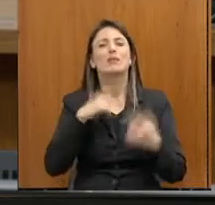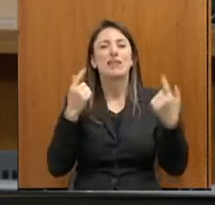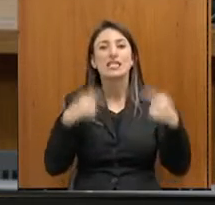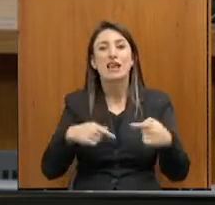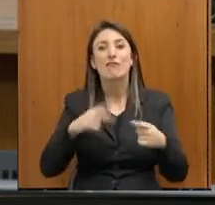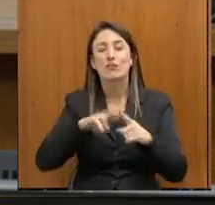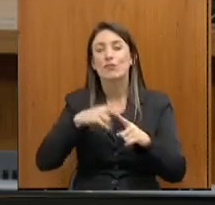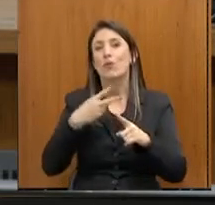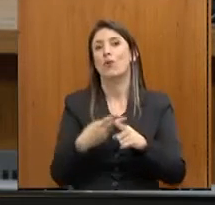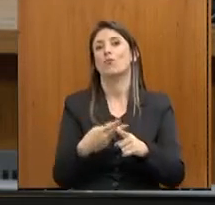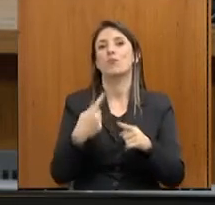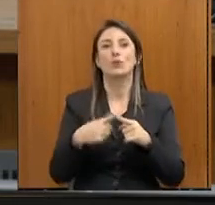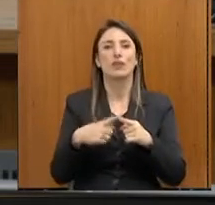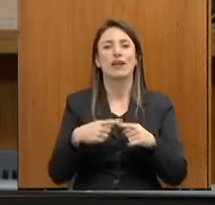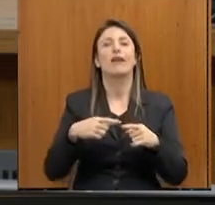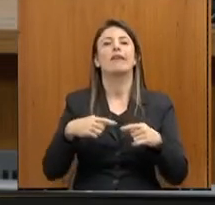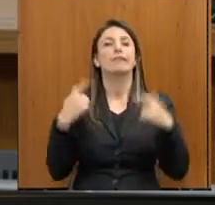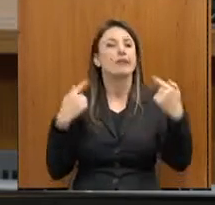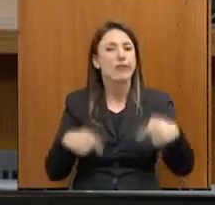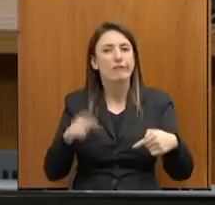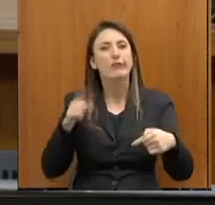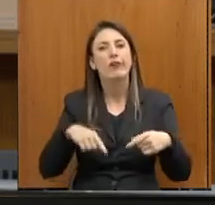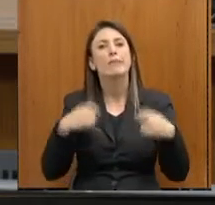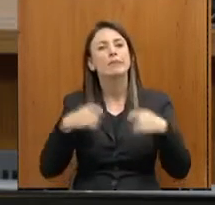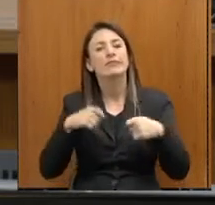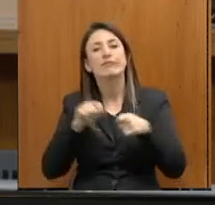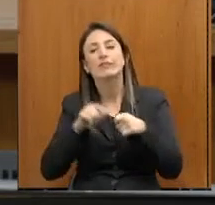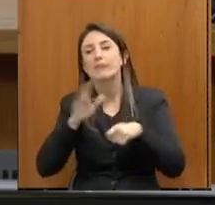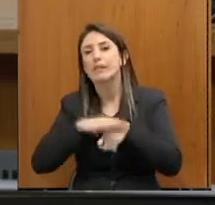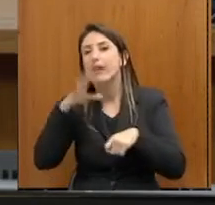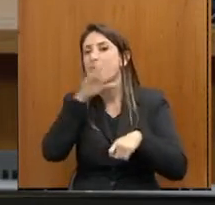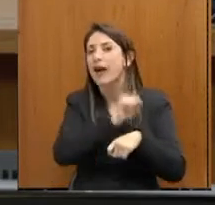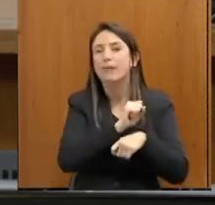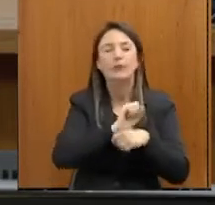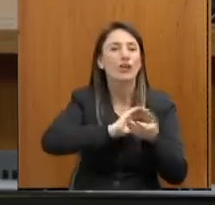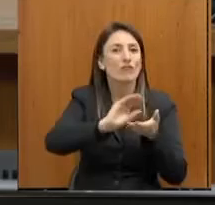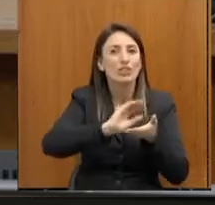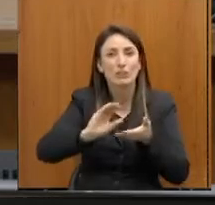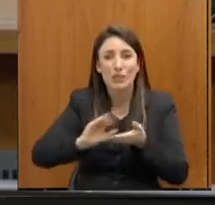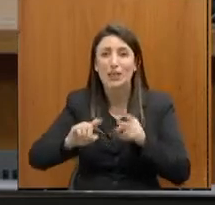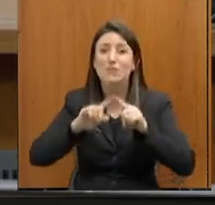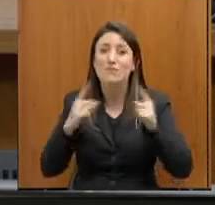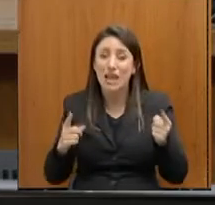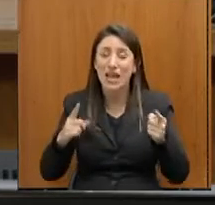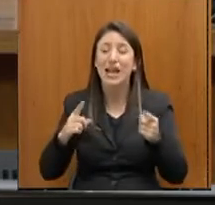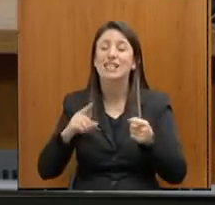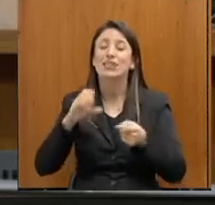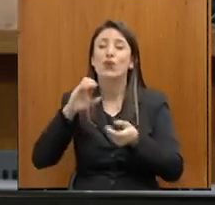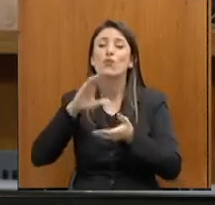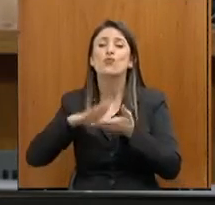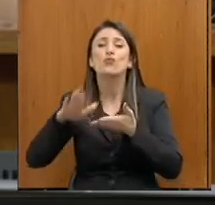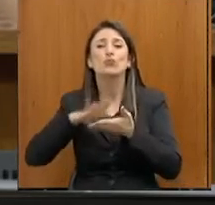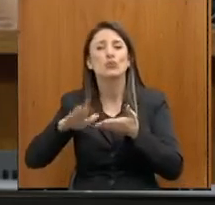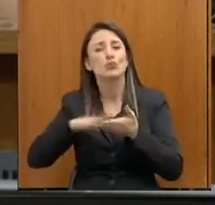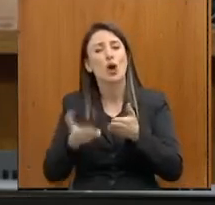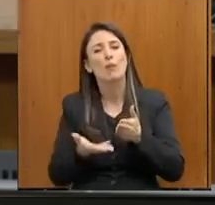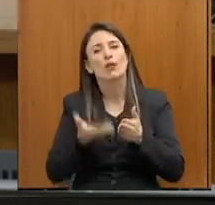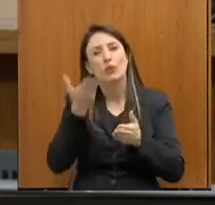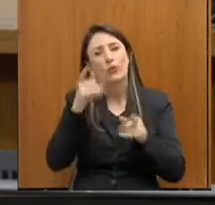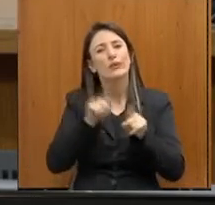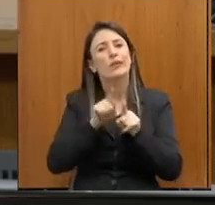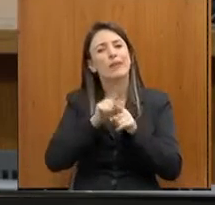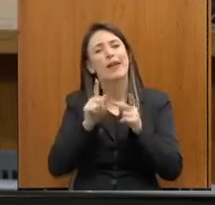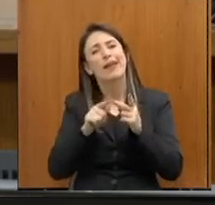acelerar esse investimento o momento em que os custos aumentaram e que a escassez de